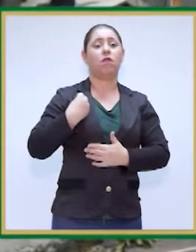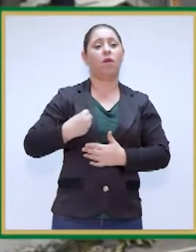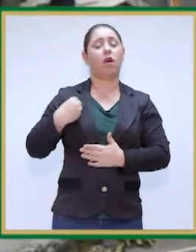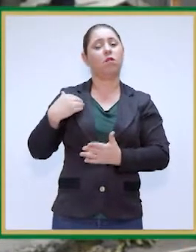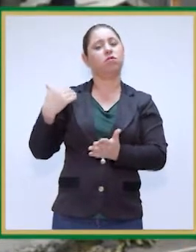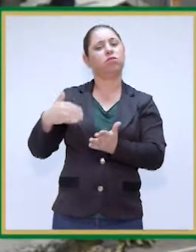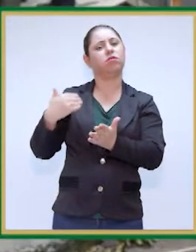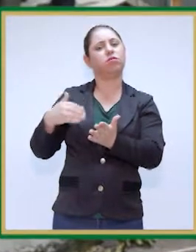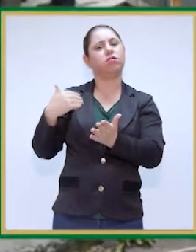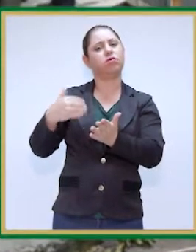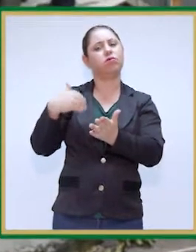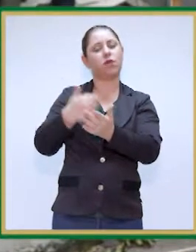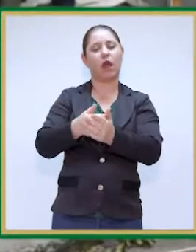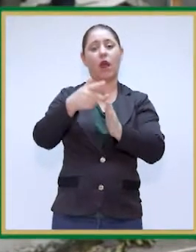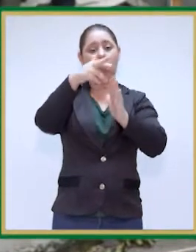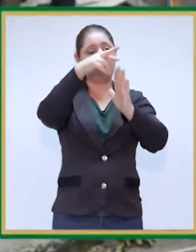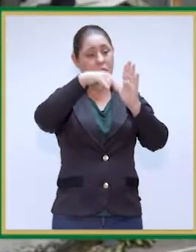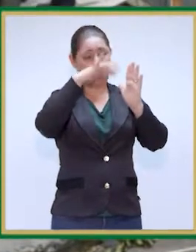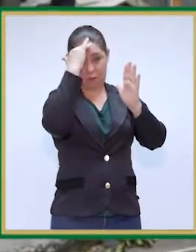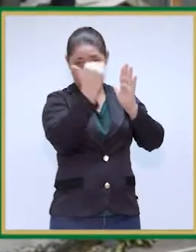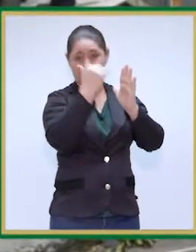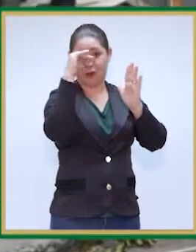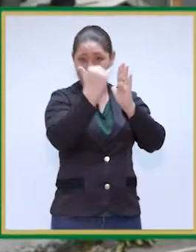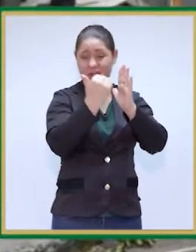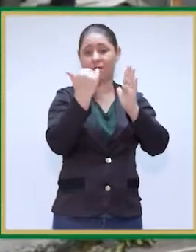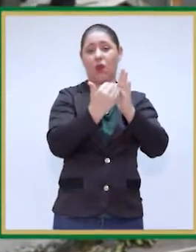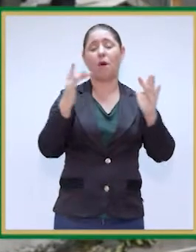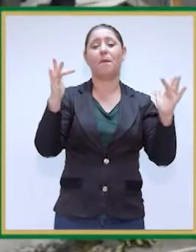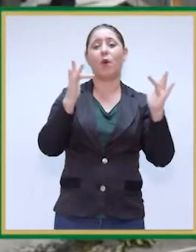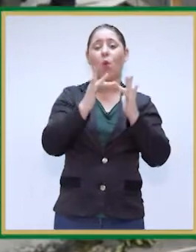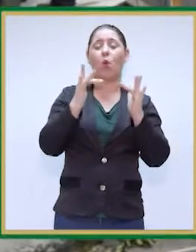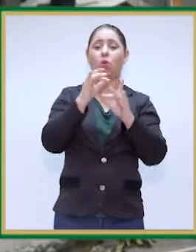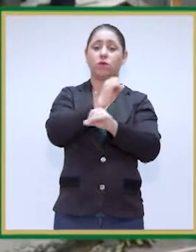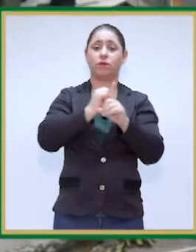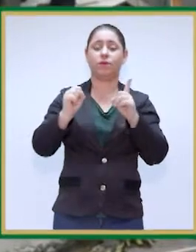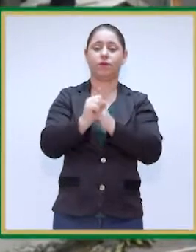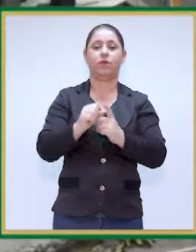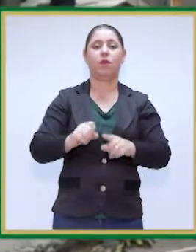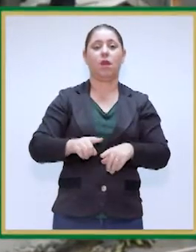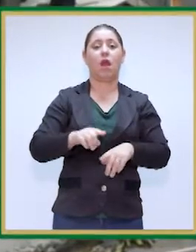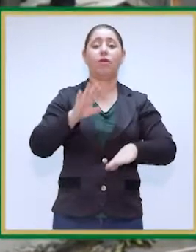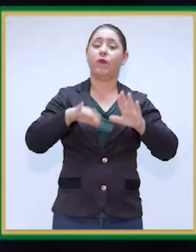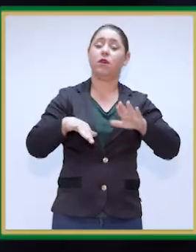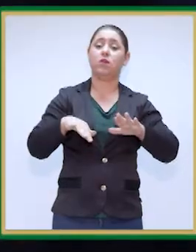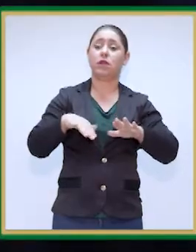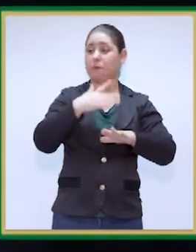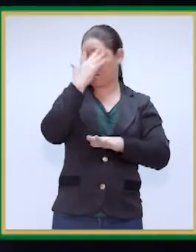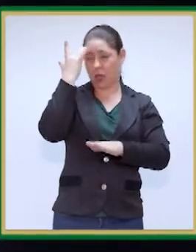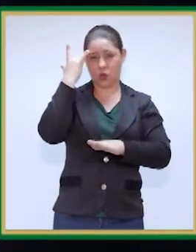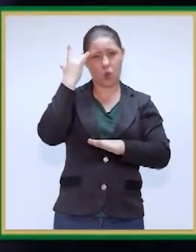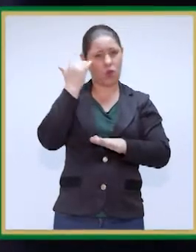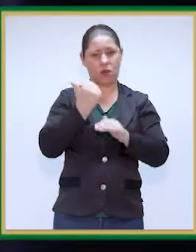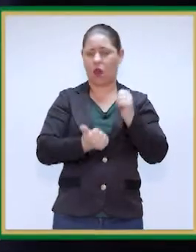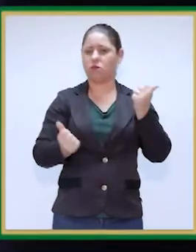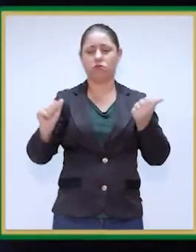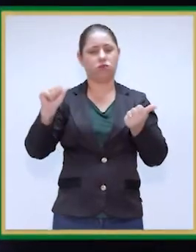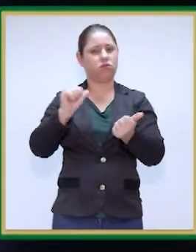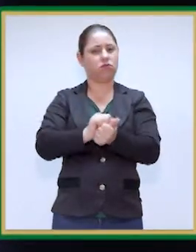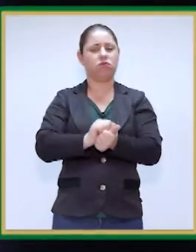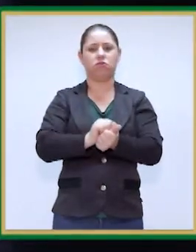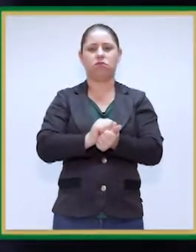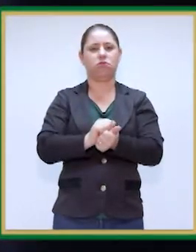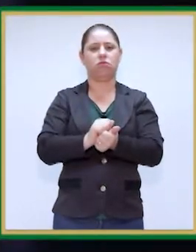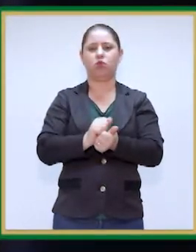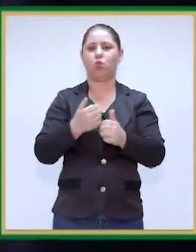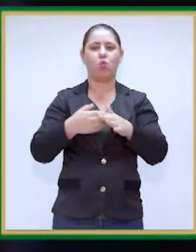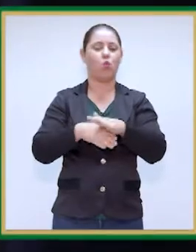e a vida é feita, assim, de regramentos e de acordos sociais, né? E, por alguma razão, as pessoas não se adaptam a essas